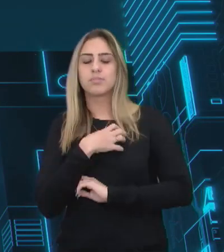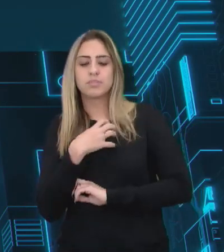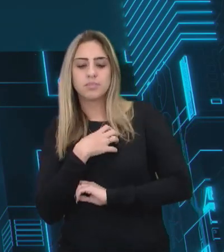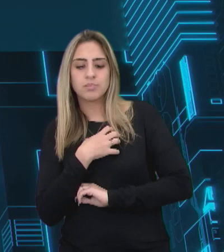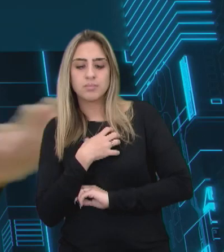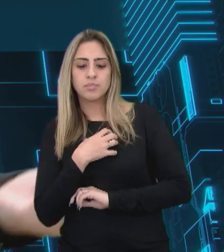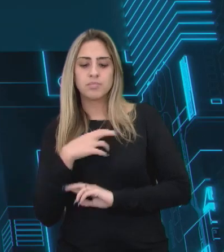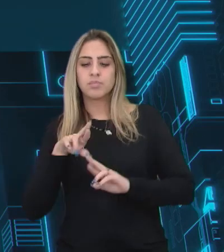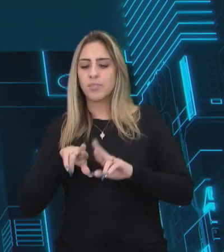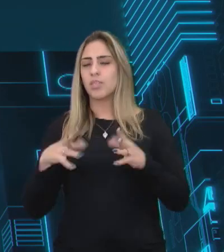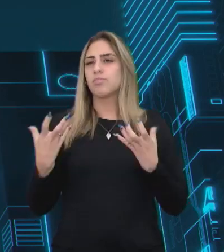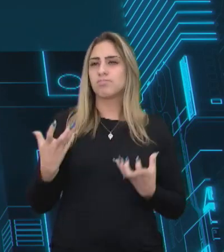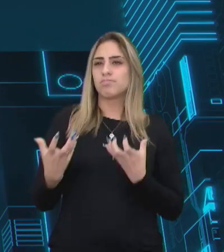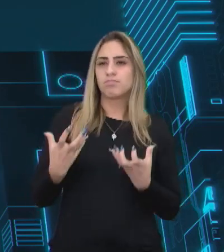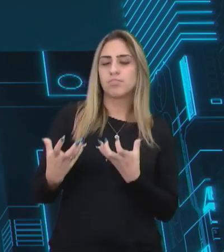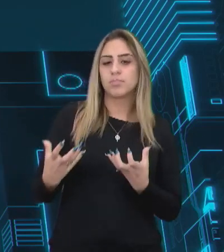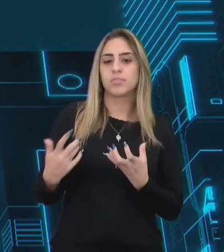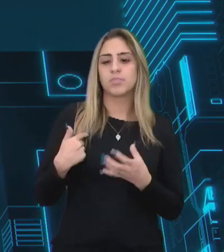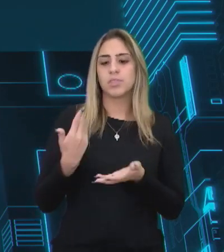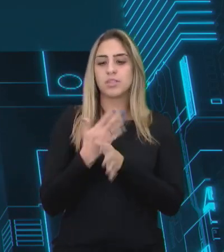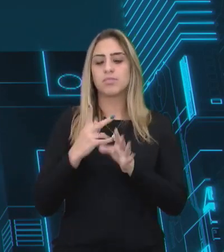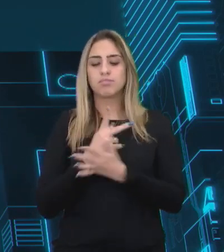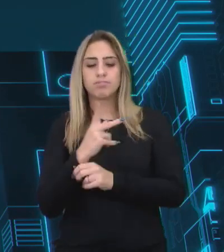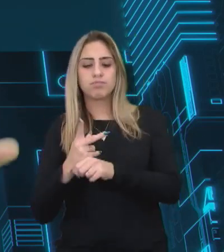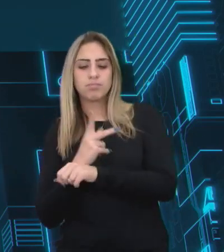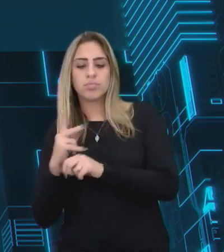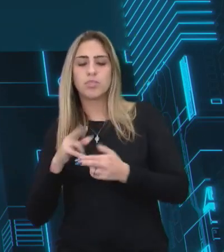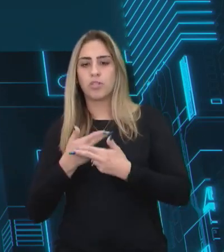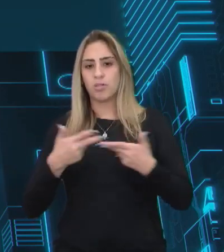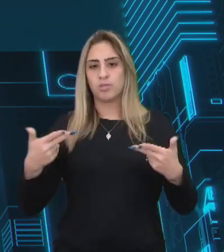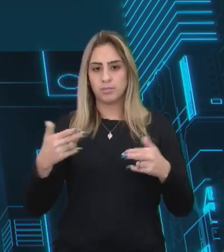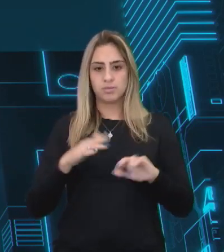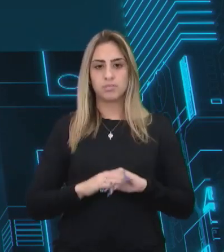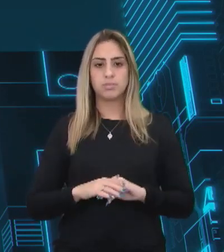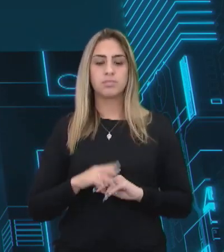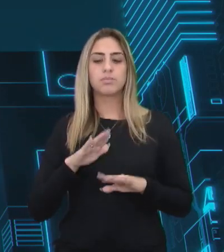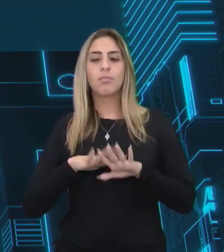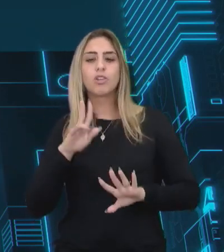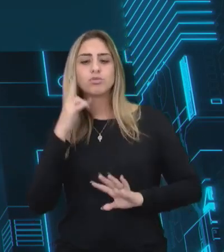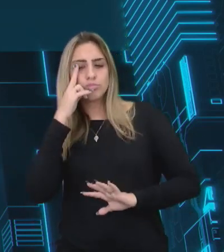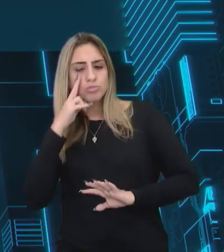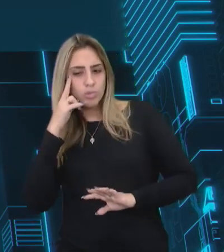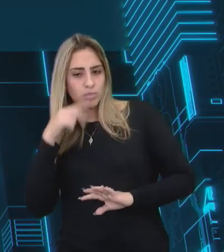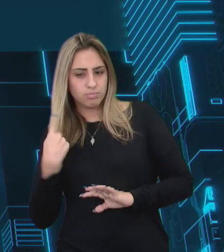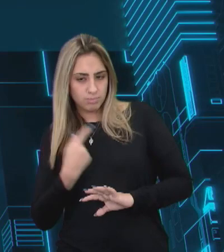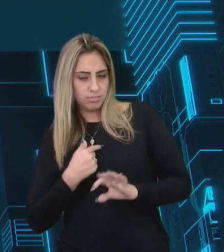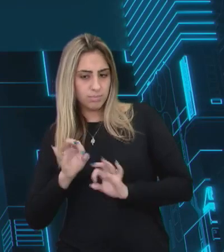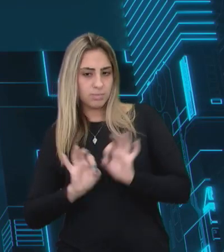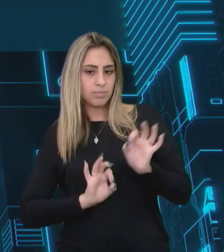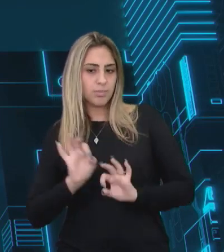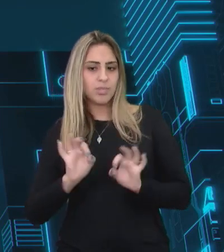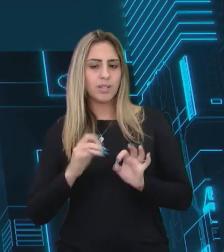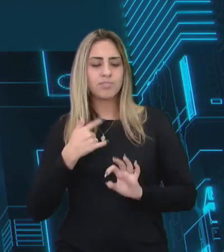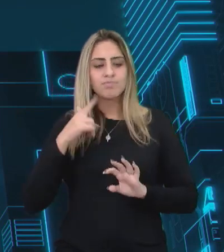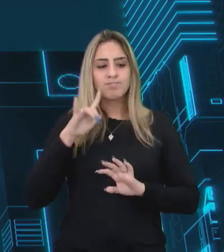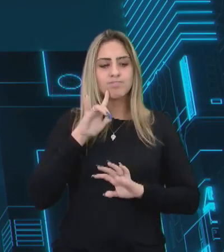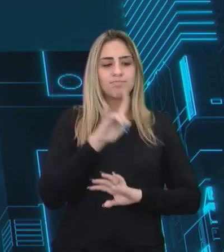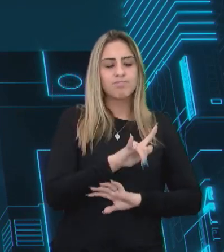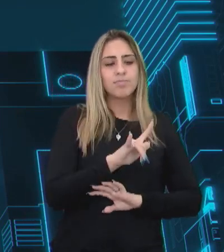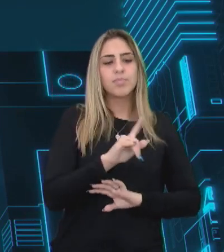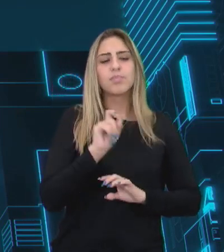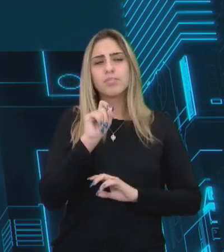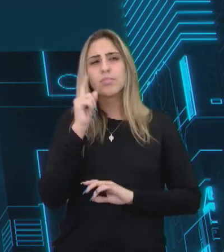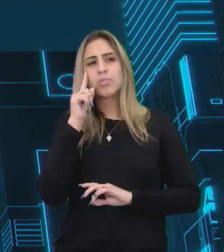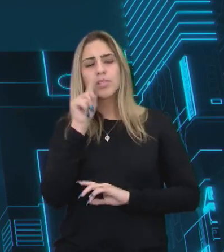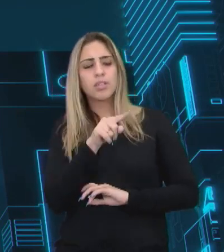vários querer aí, a gente acaba buscando muita coisa. Porém, o sonho, aquilo que a gente projeta, idealiza, com